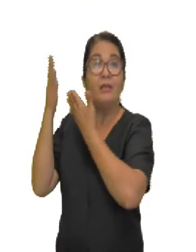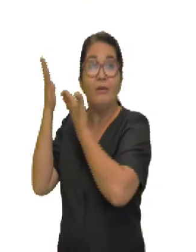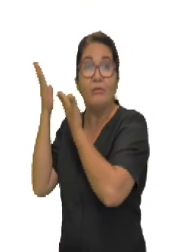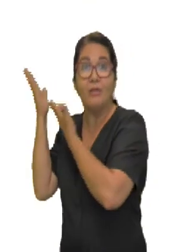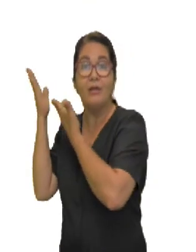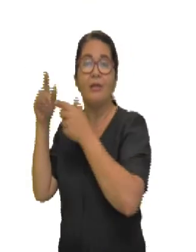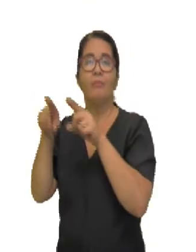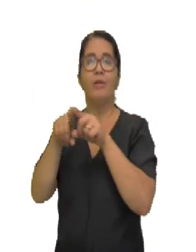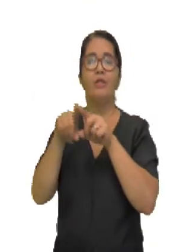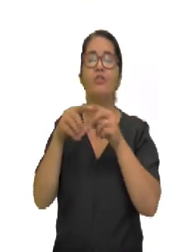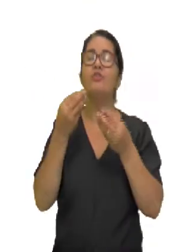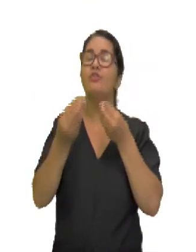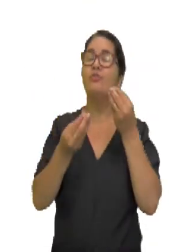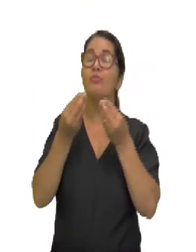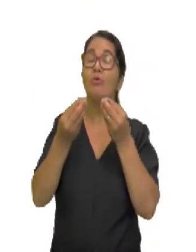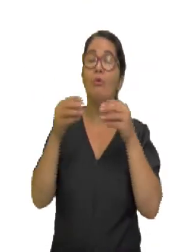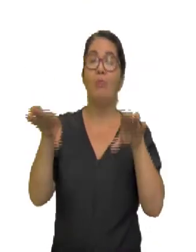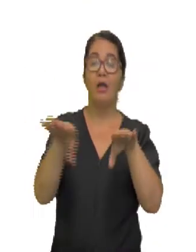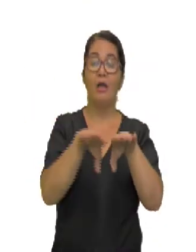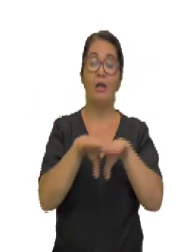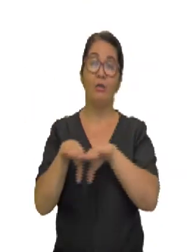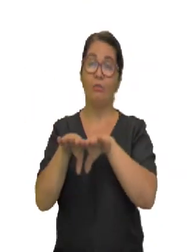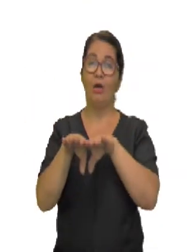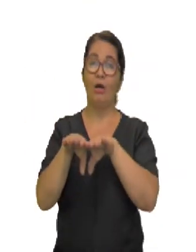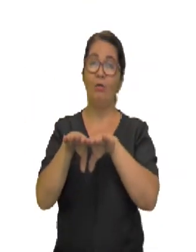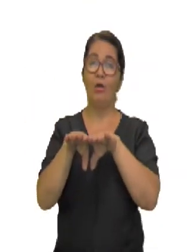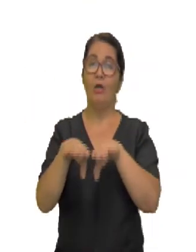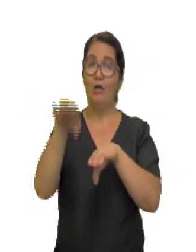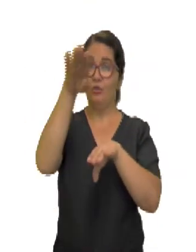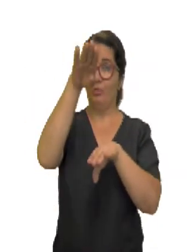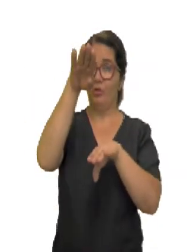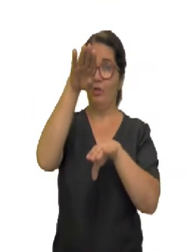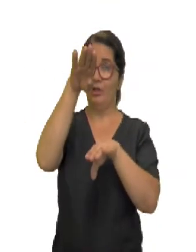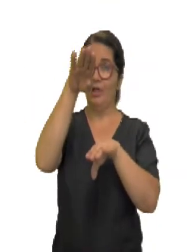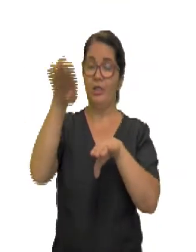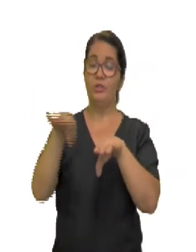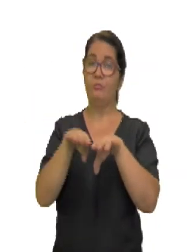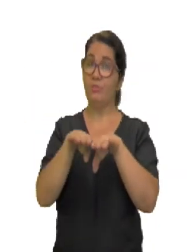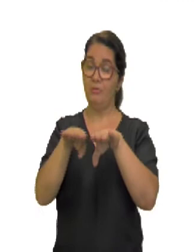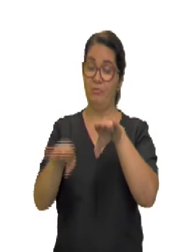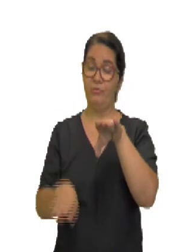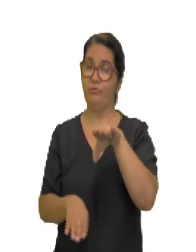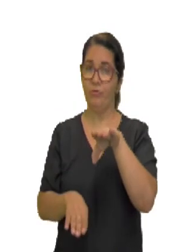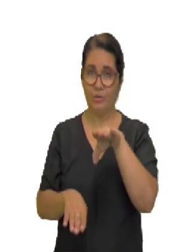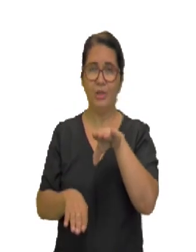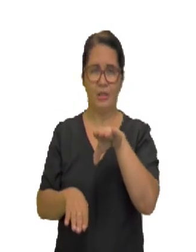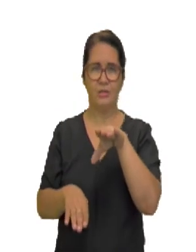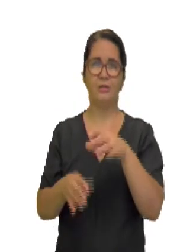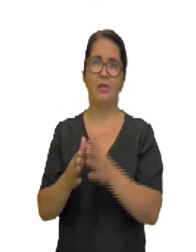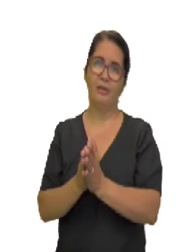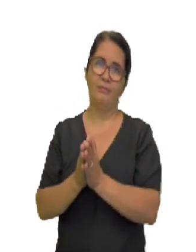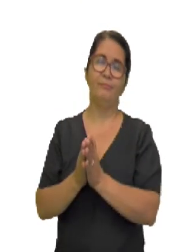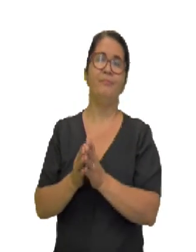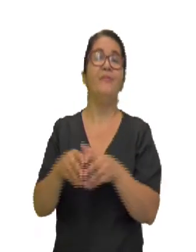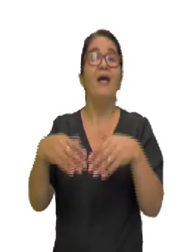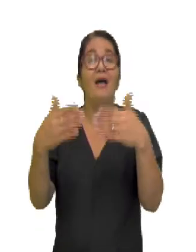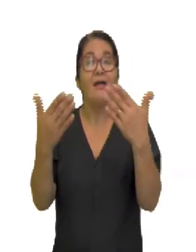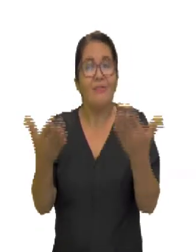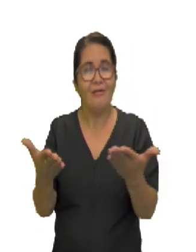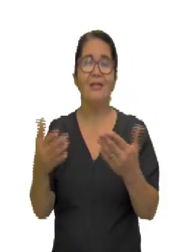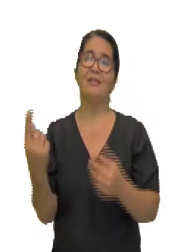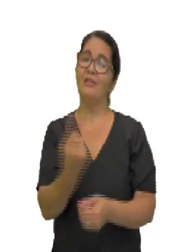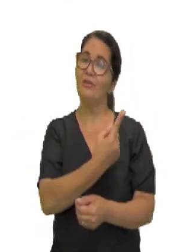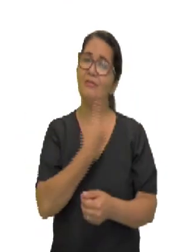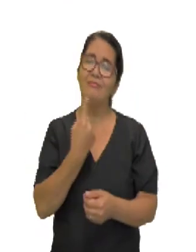inferioridade e superioridade. E aí eu tenho as palavras menos ou mais. E agora é hora de